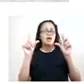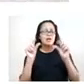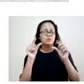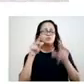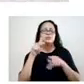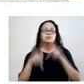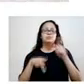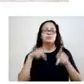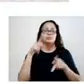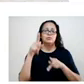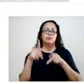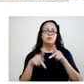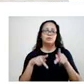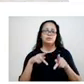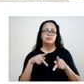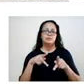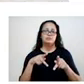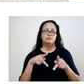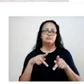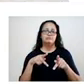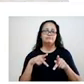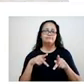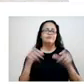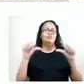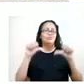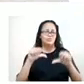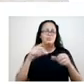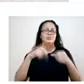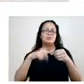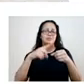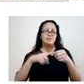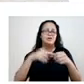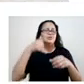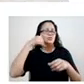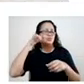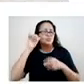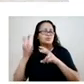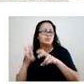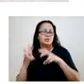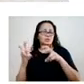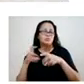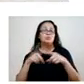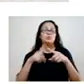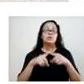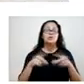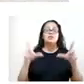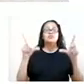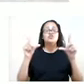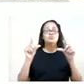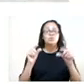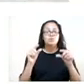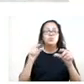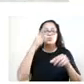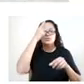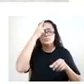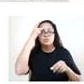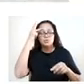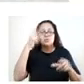população despovoou especialmente as cidades, mas também os campos, diminuindo a quantidade de mão de obra e